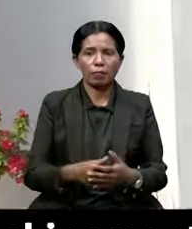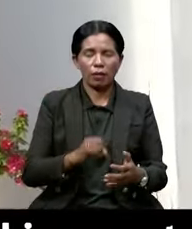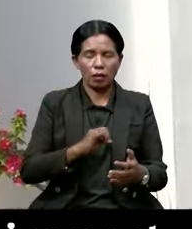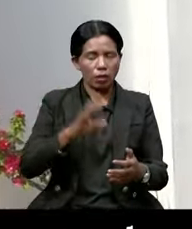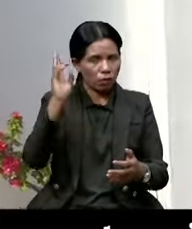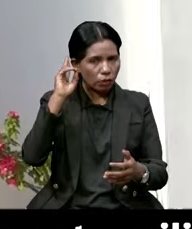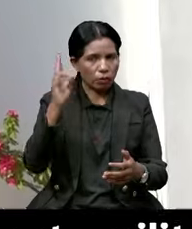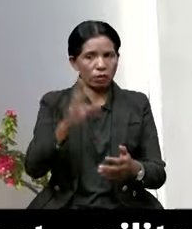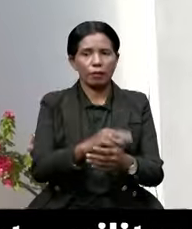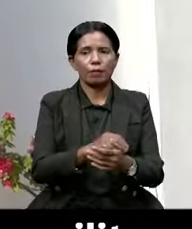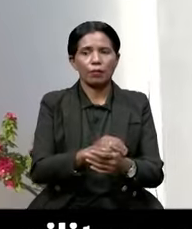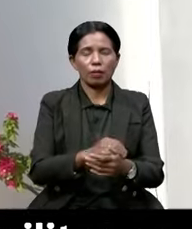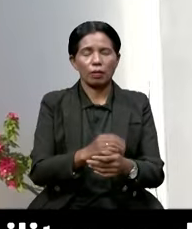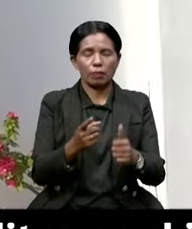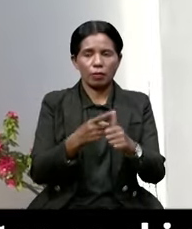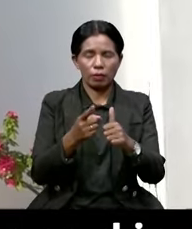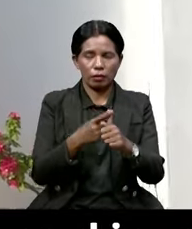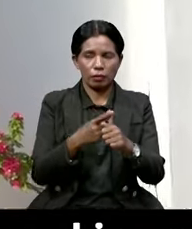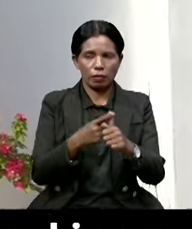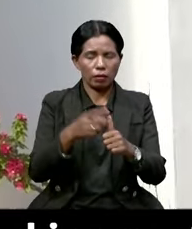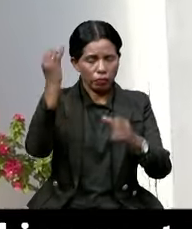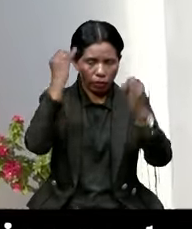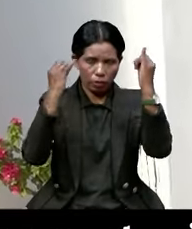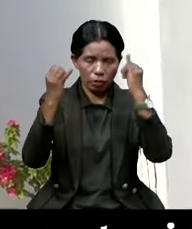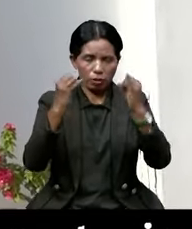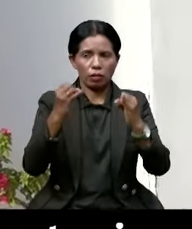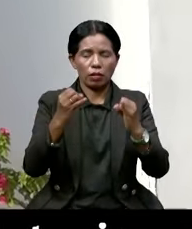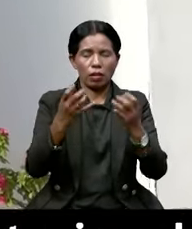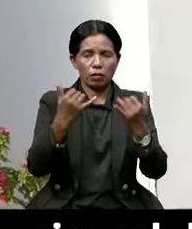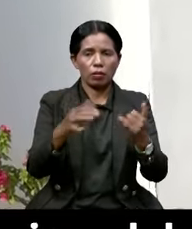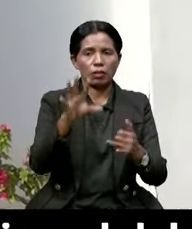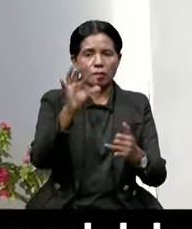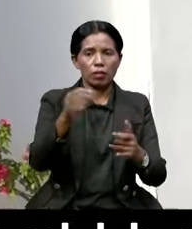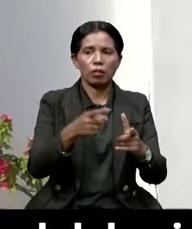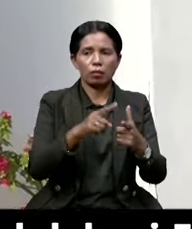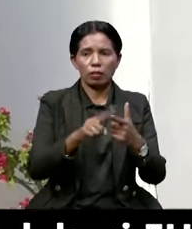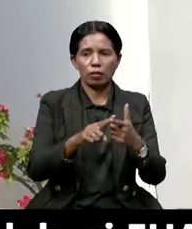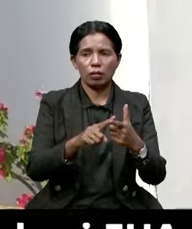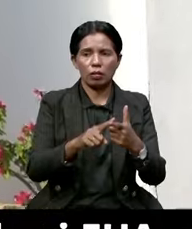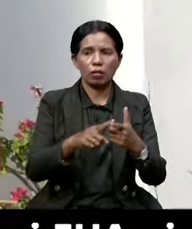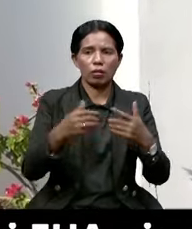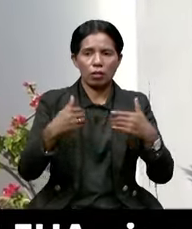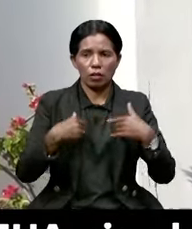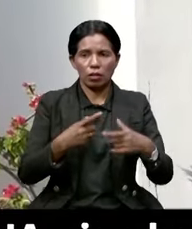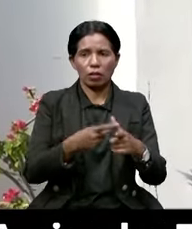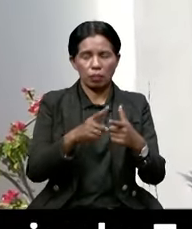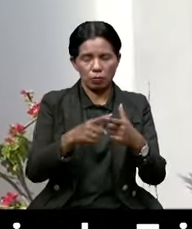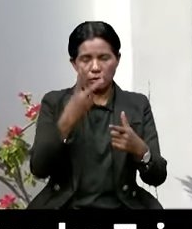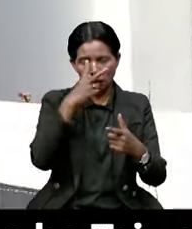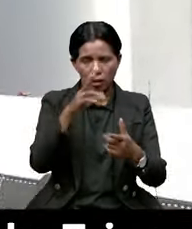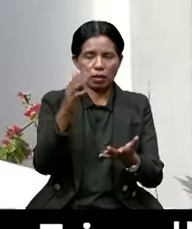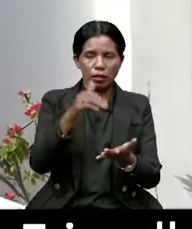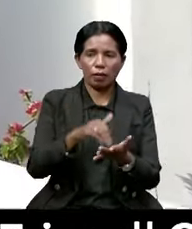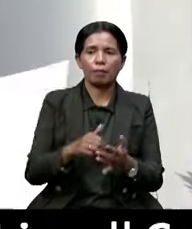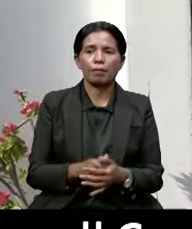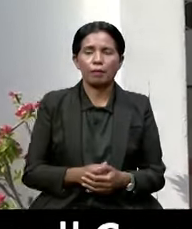informação inicial, né? Sia. Mas agora, depois de Lorena, eu vou ter IA, depois de me dar a telefone. Mas o